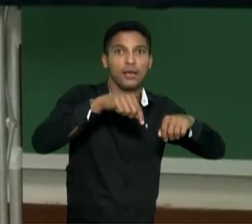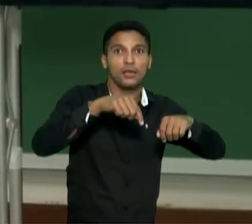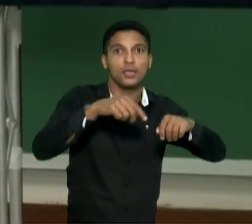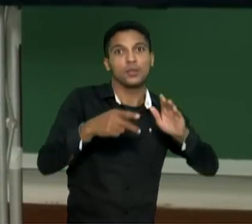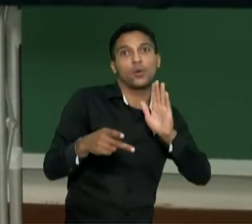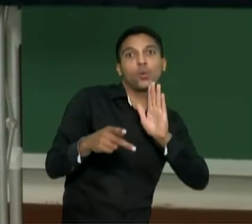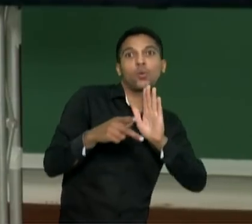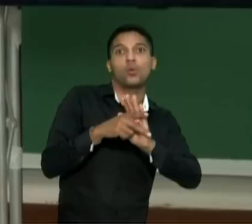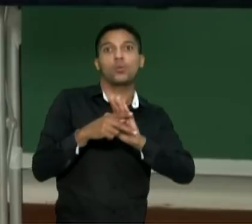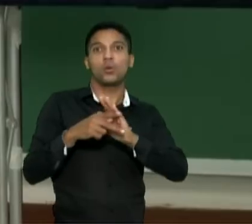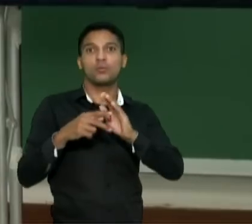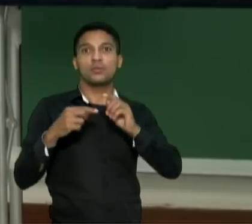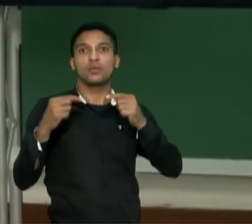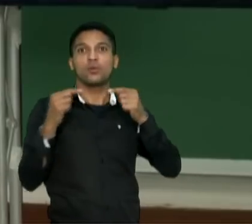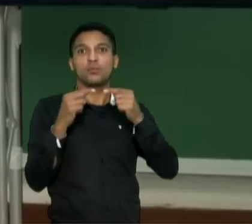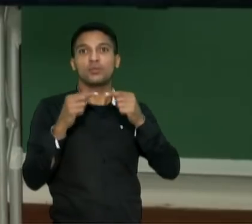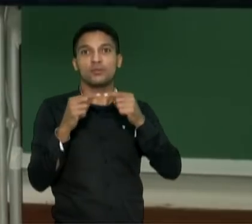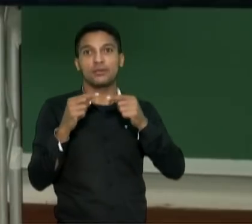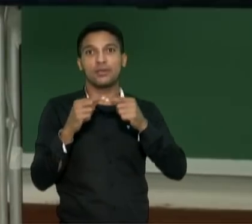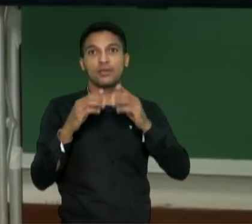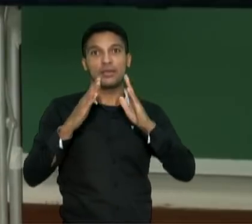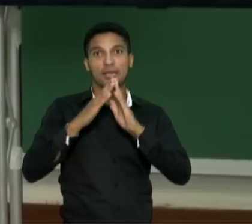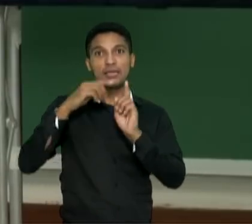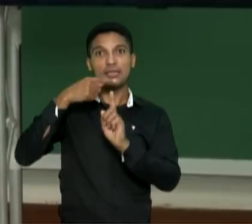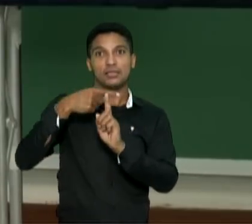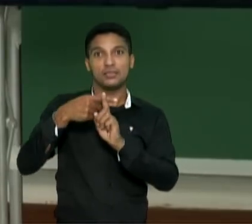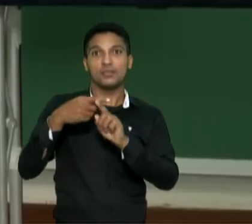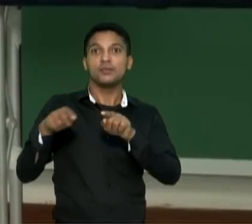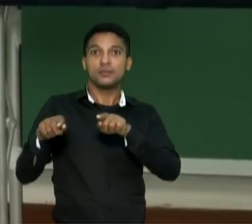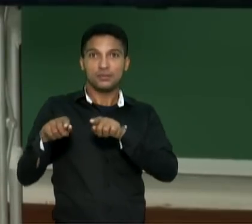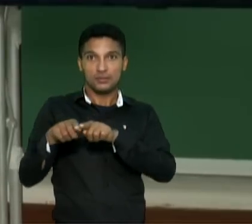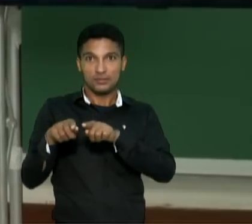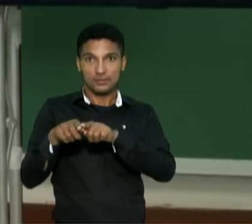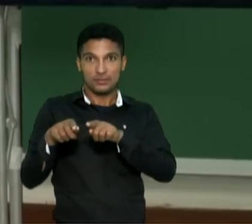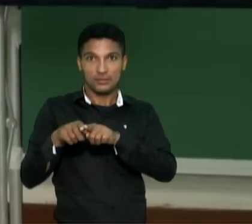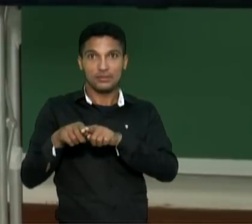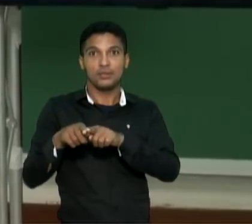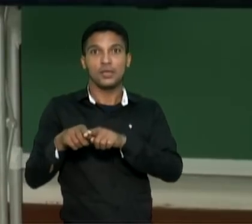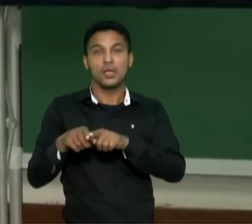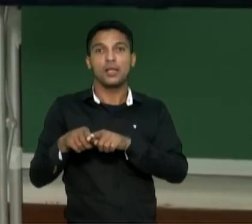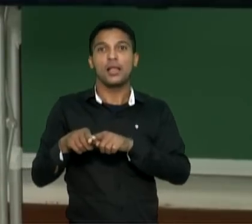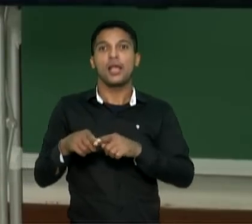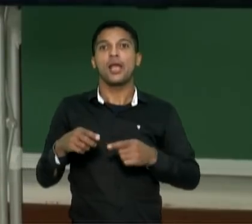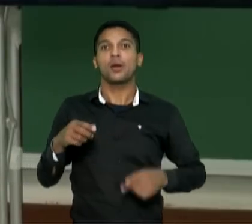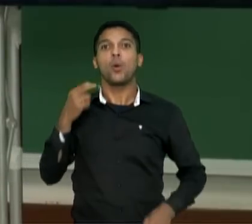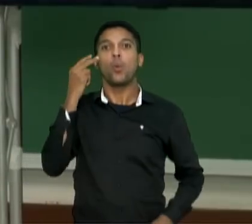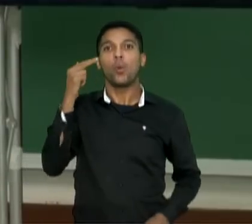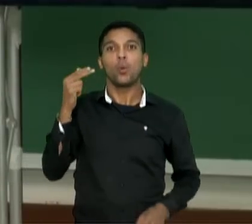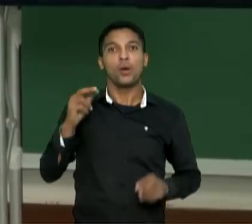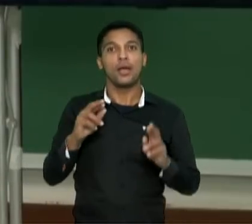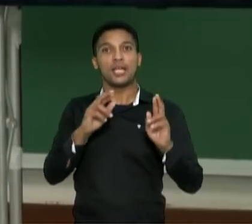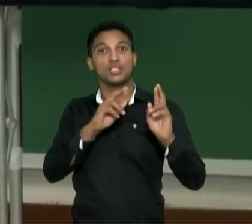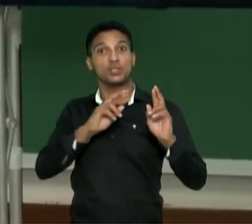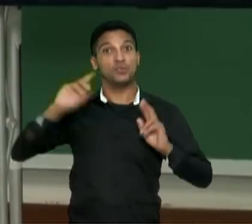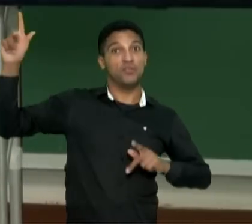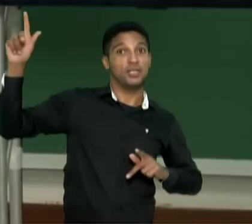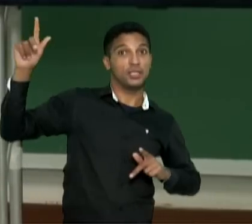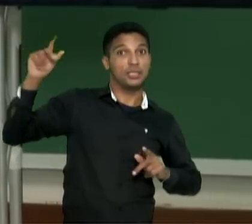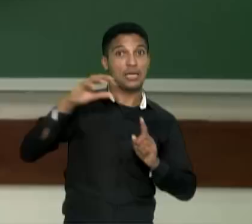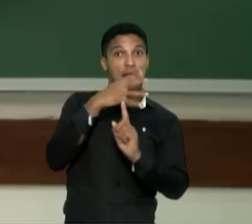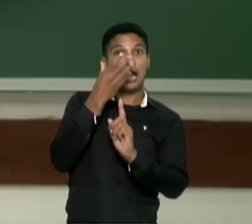ligada ali às religiões e de forma bastante popular e bastante diferenciada do Barroco